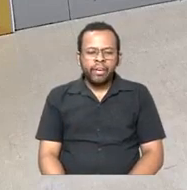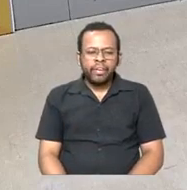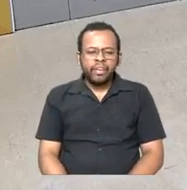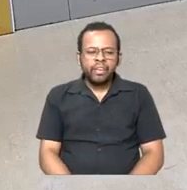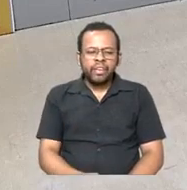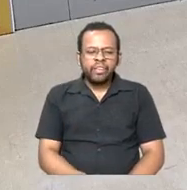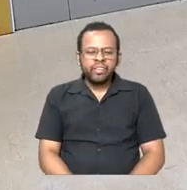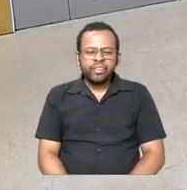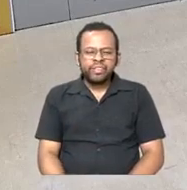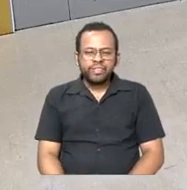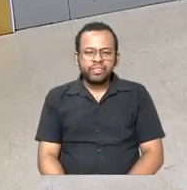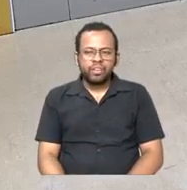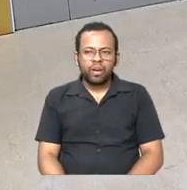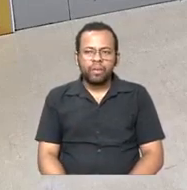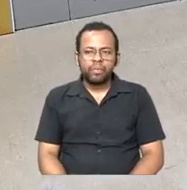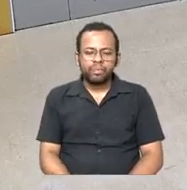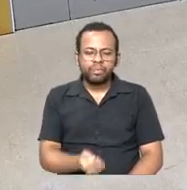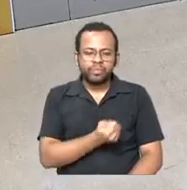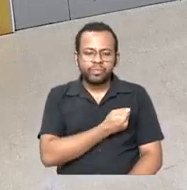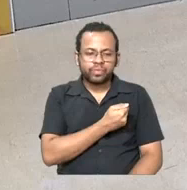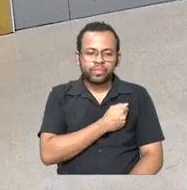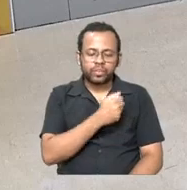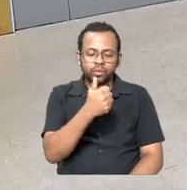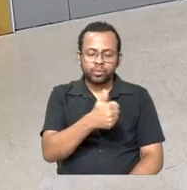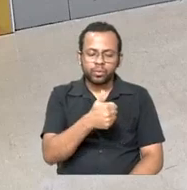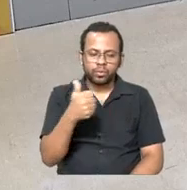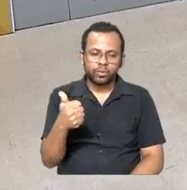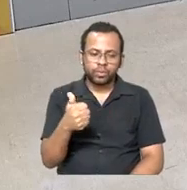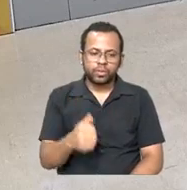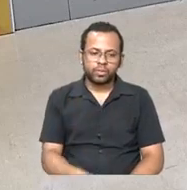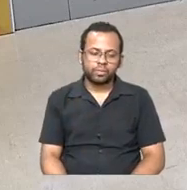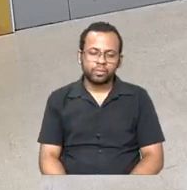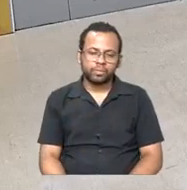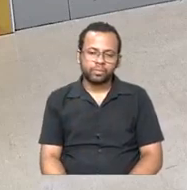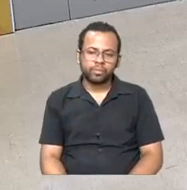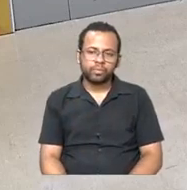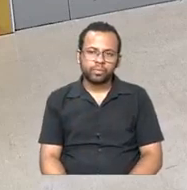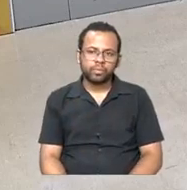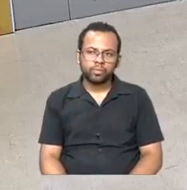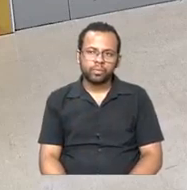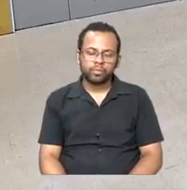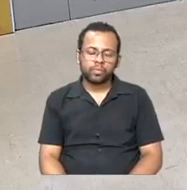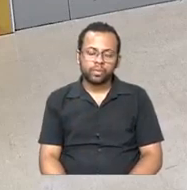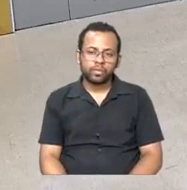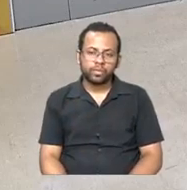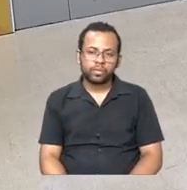Subiu Subiu também número 11 número 11 marque comigo número 11